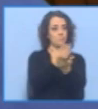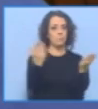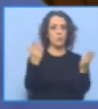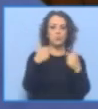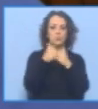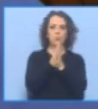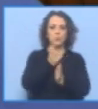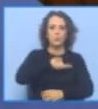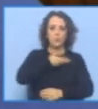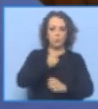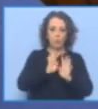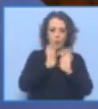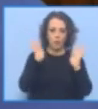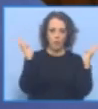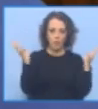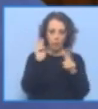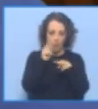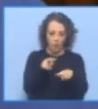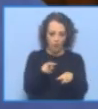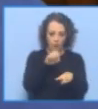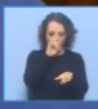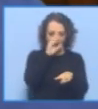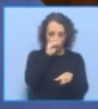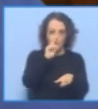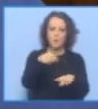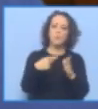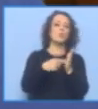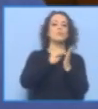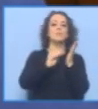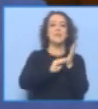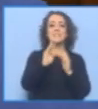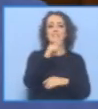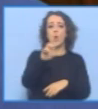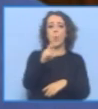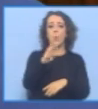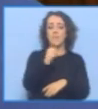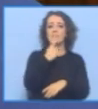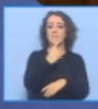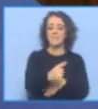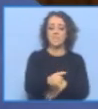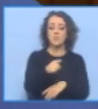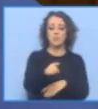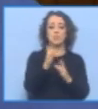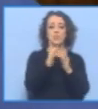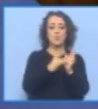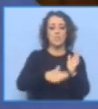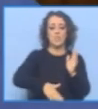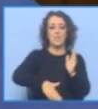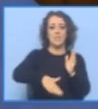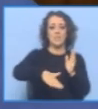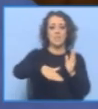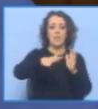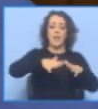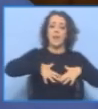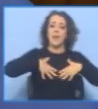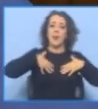doutores e fazendo algo muito engraçado. Termina o Evangelho segundo São Lucas, que Jesus crescia em sabedoria, estatura e graça diante de Deus e dos homens.